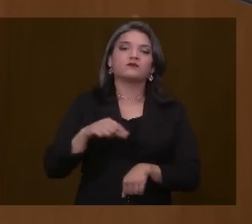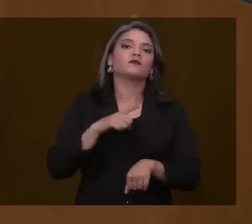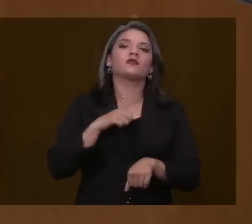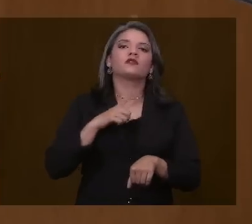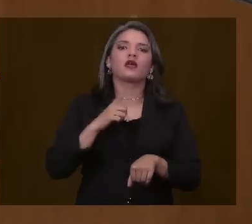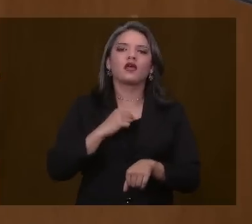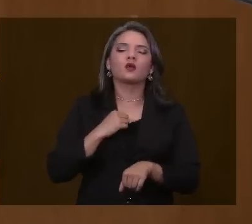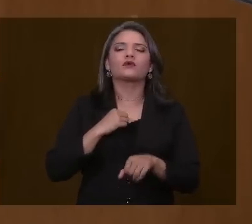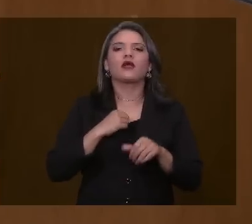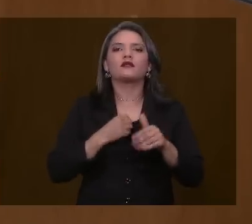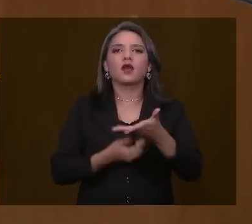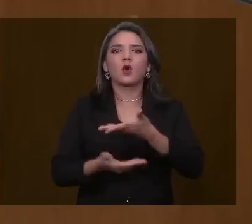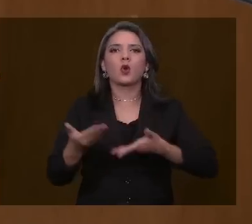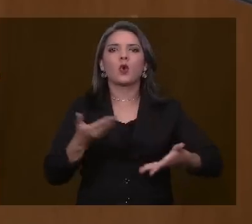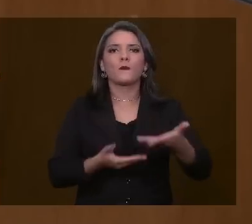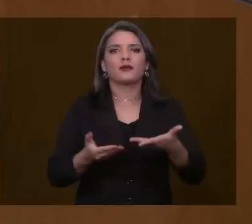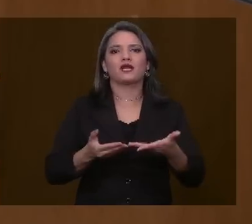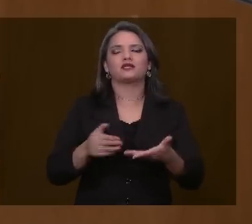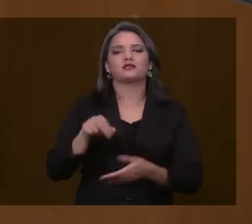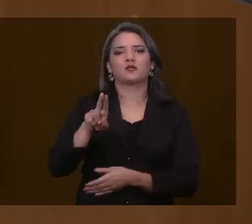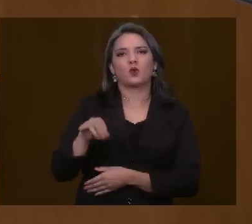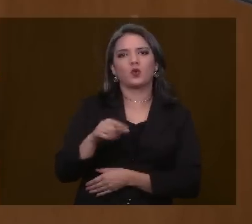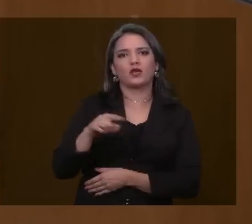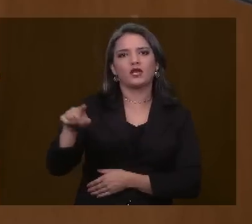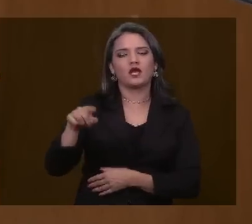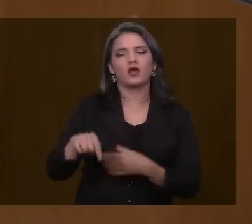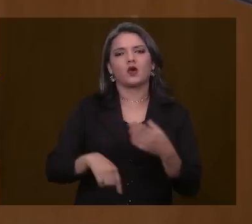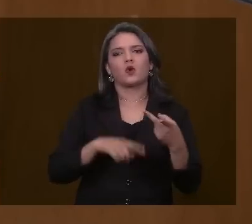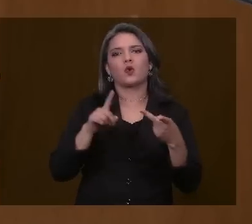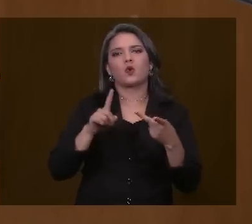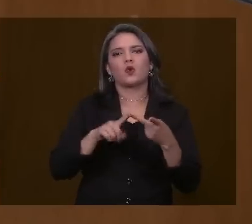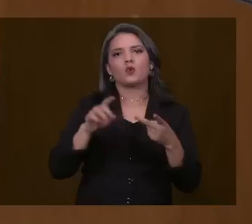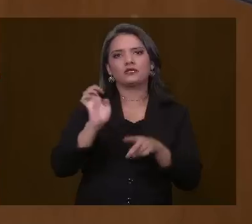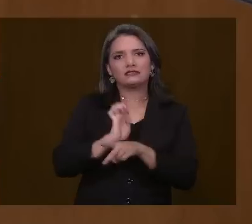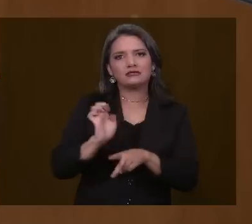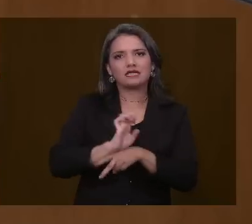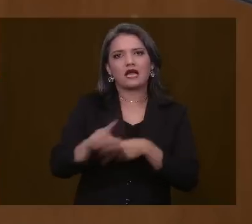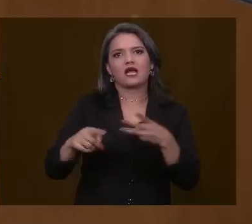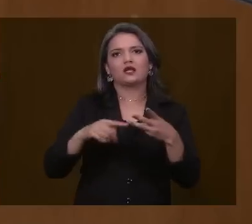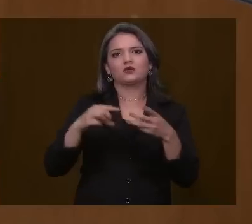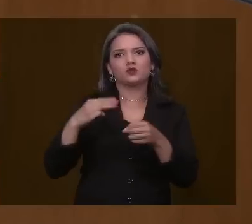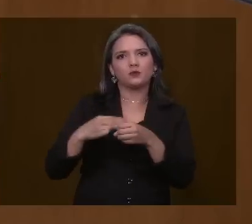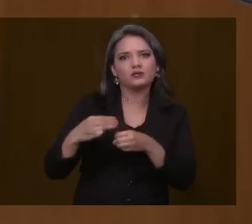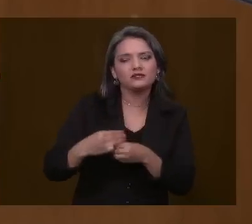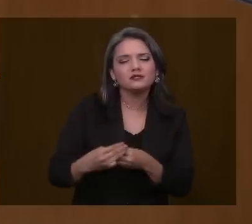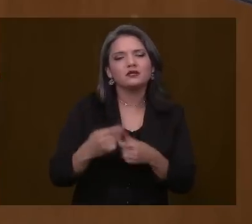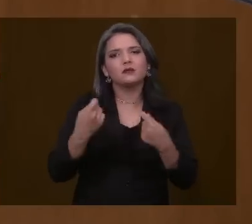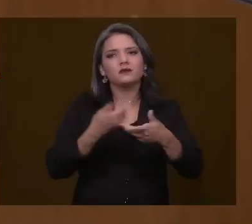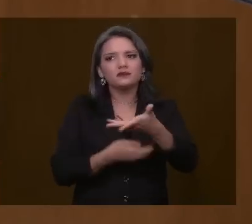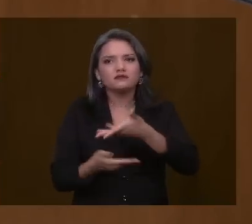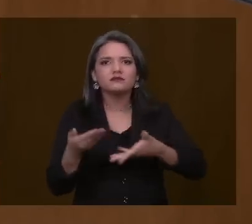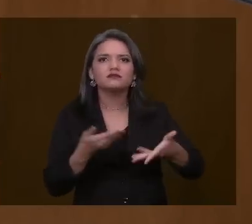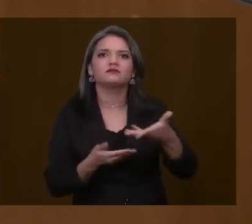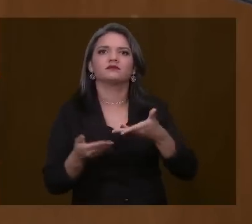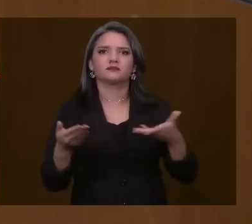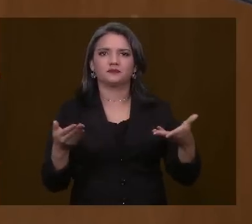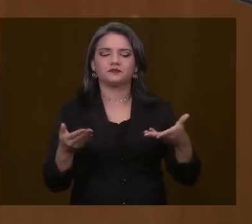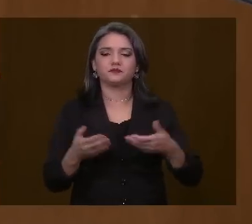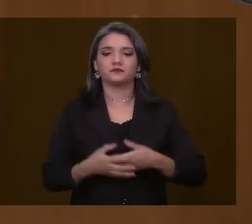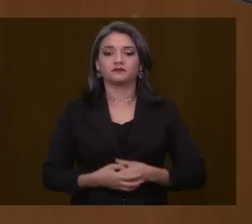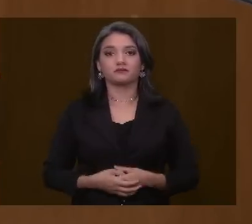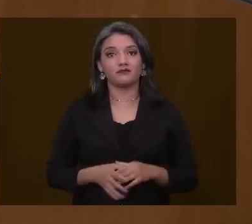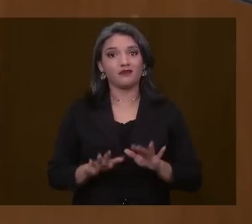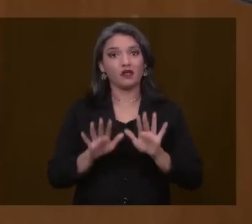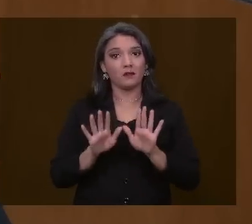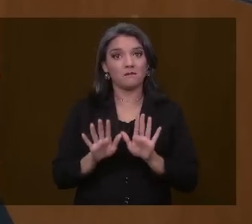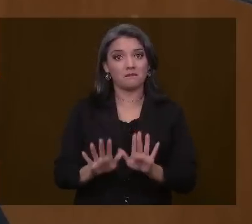cooperativo, exige a construção conjunta e articulada de políticas públicas nos três níveis de governo.